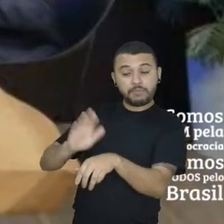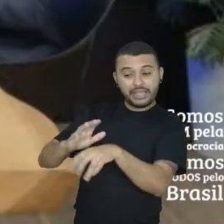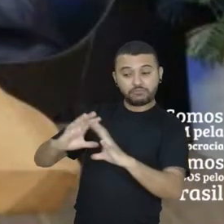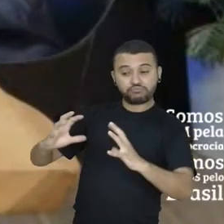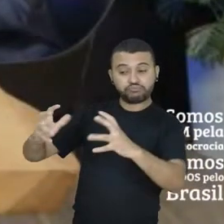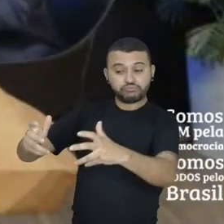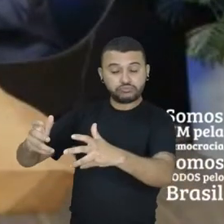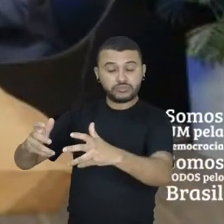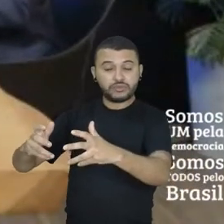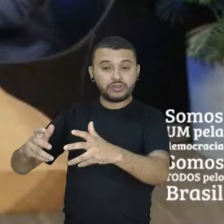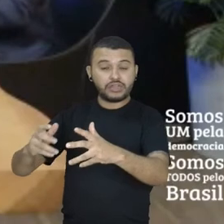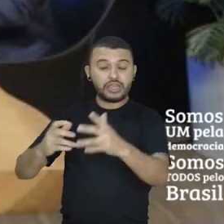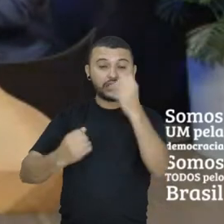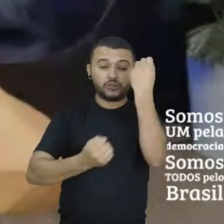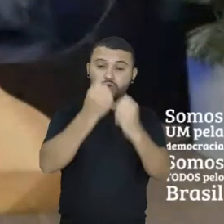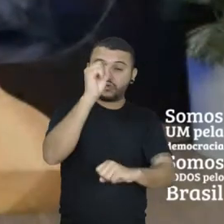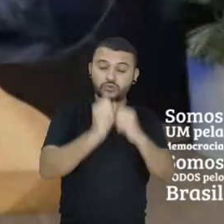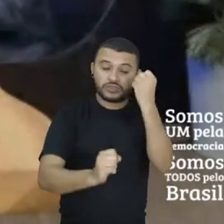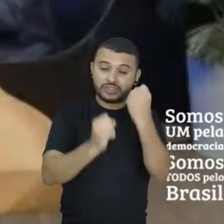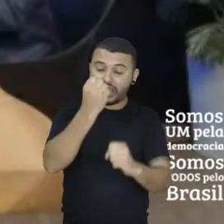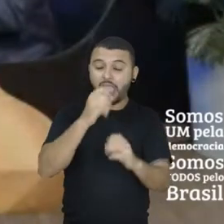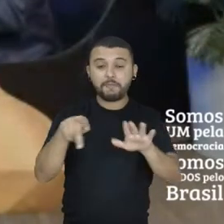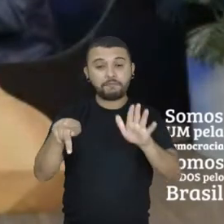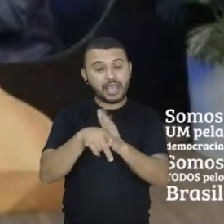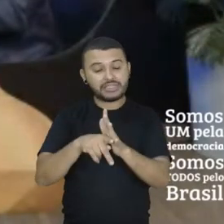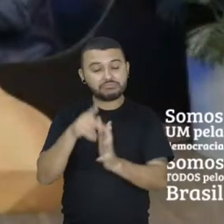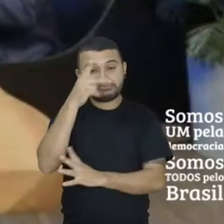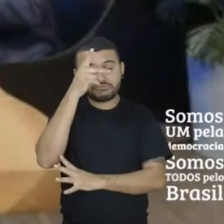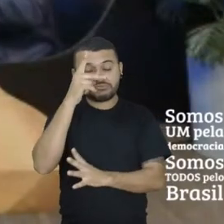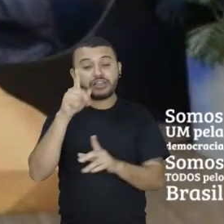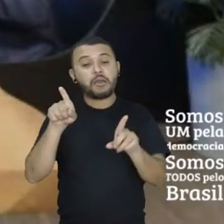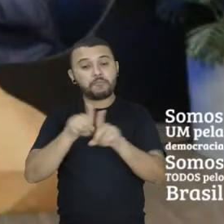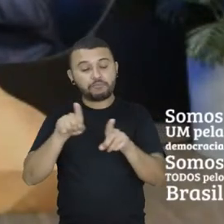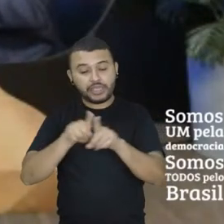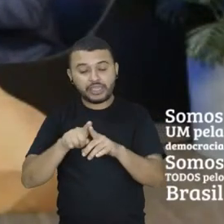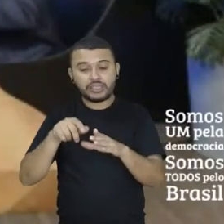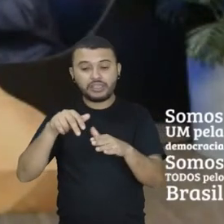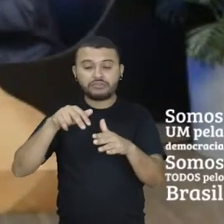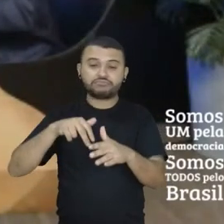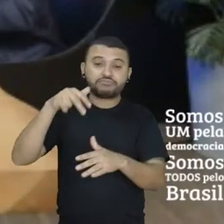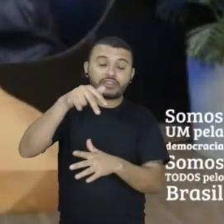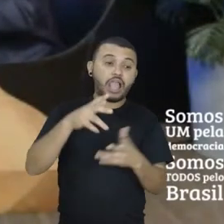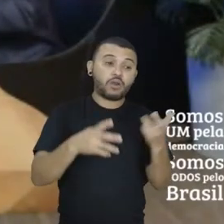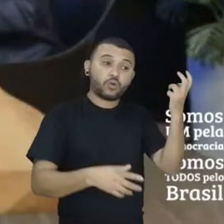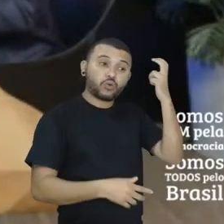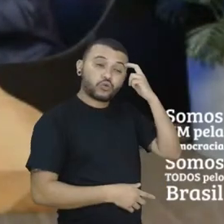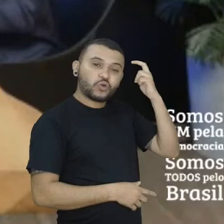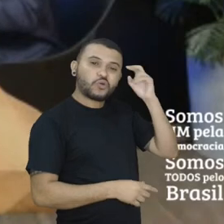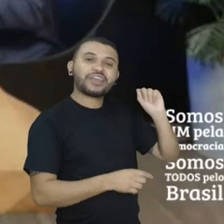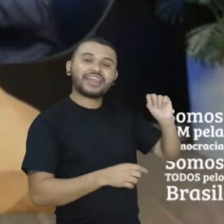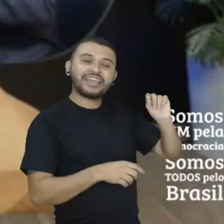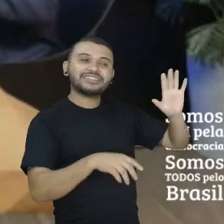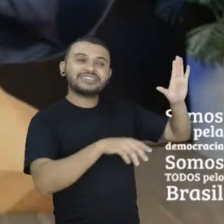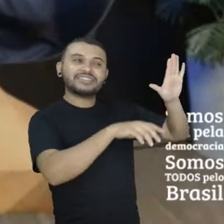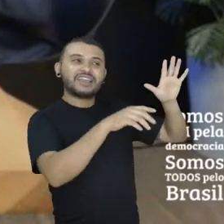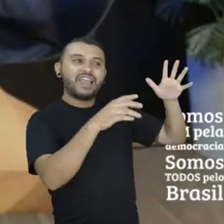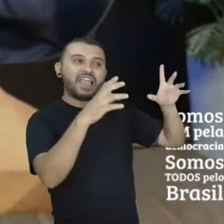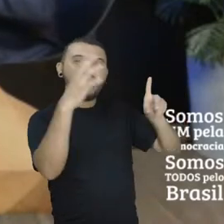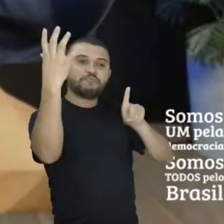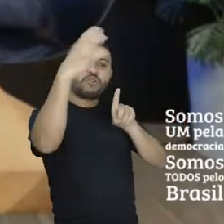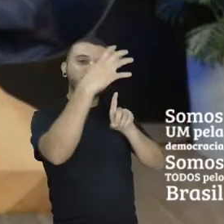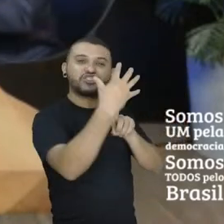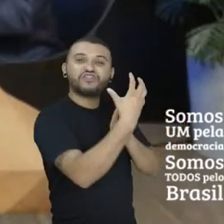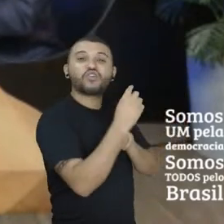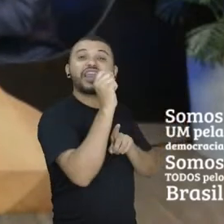robô. É o setor de serviços que segura a peteca. A cultura estimula o turismo. O turismo